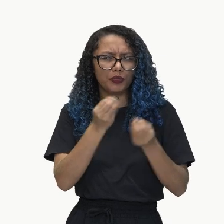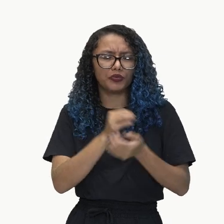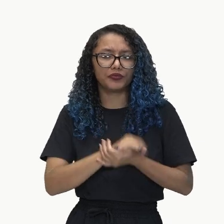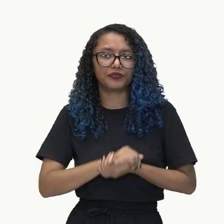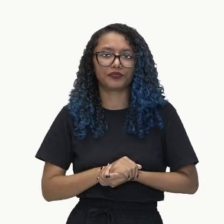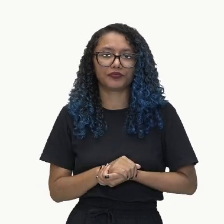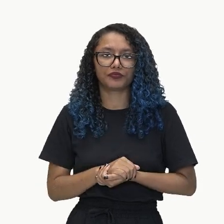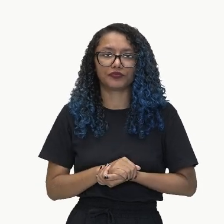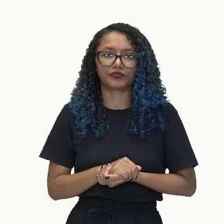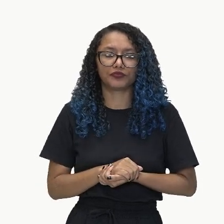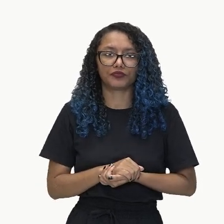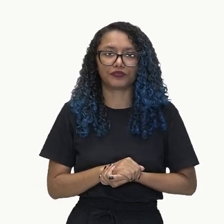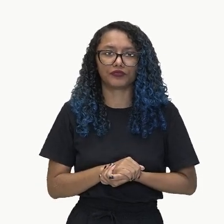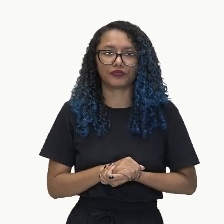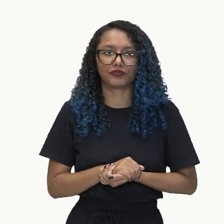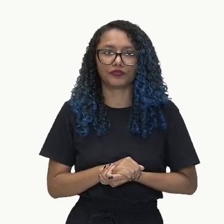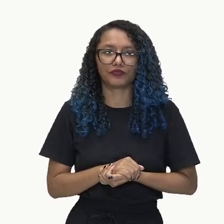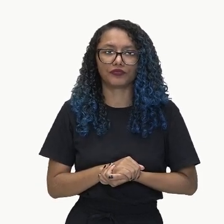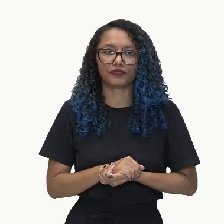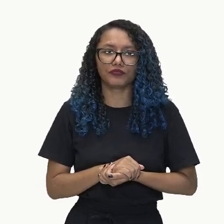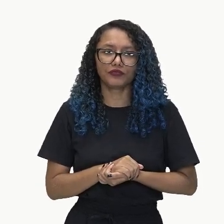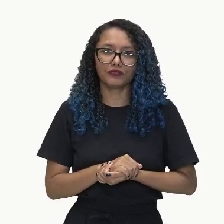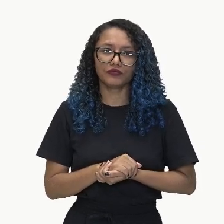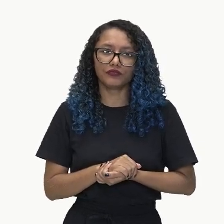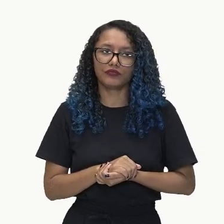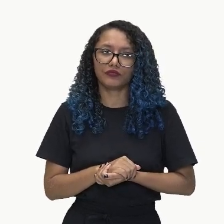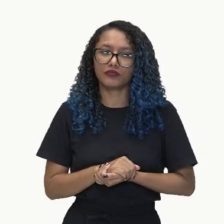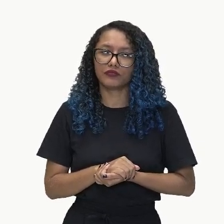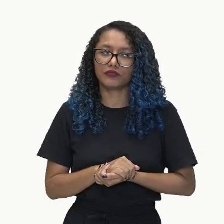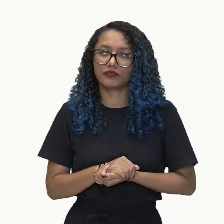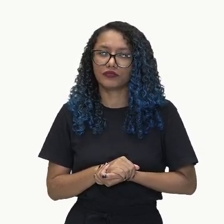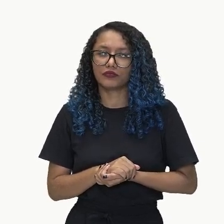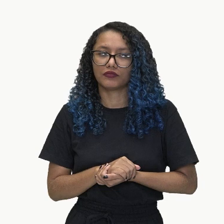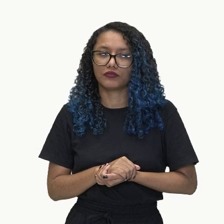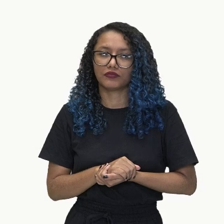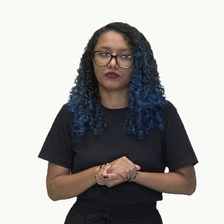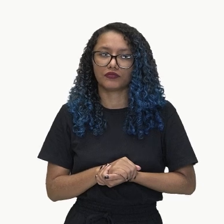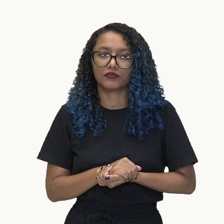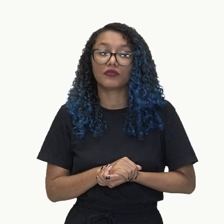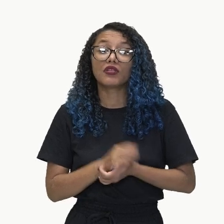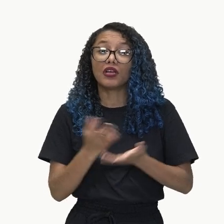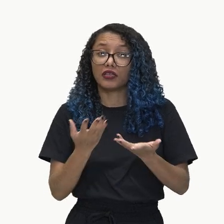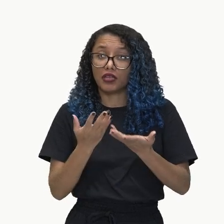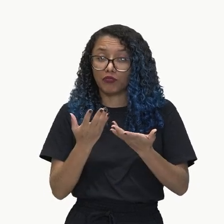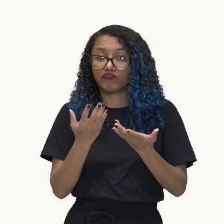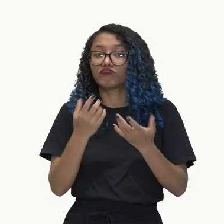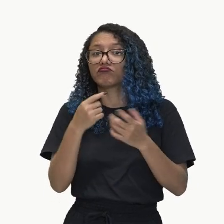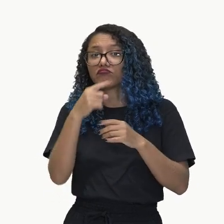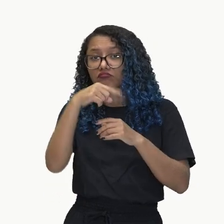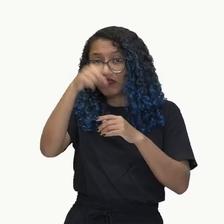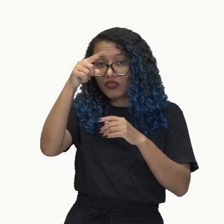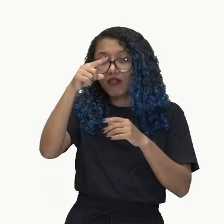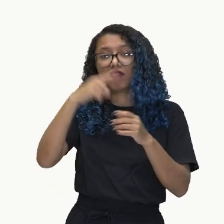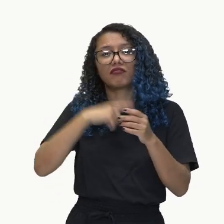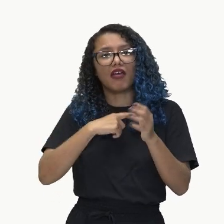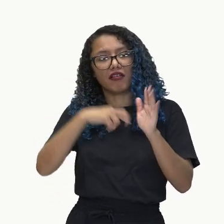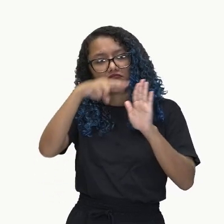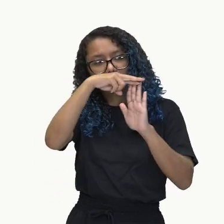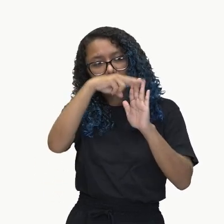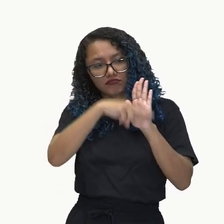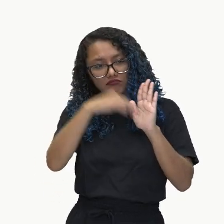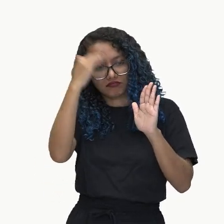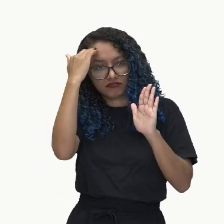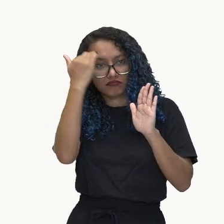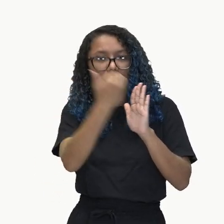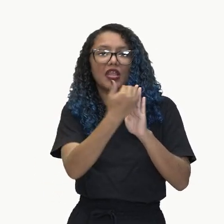palavras acentuadas elas necessariamente vão passar por regras reglas